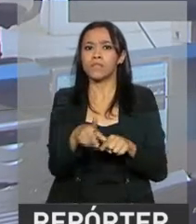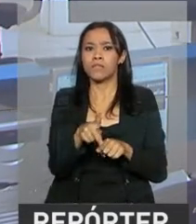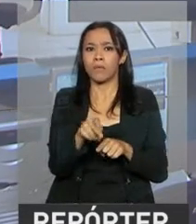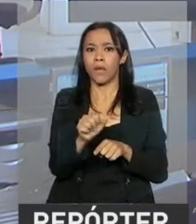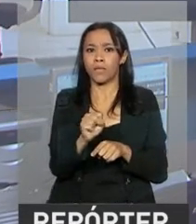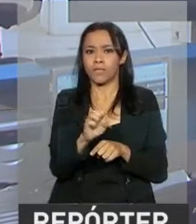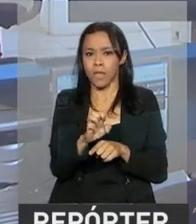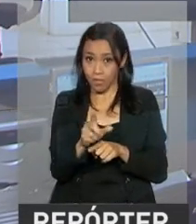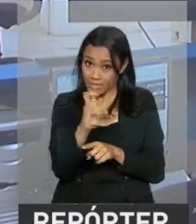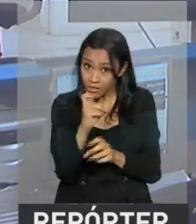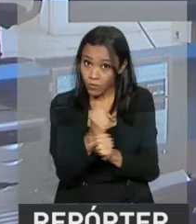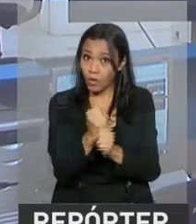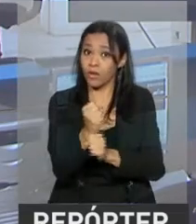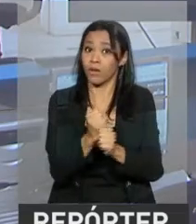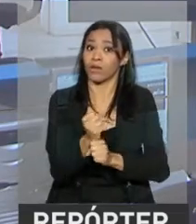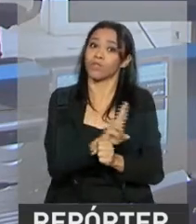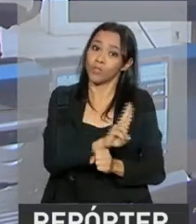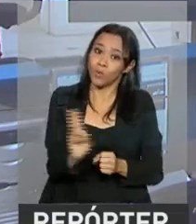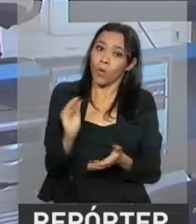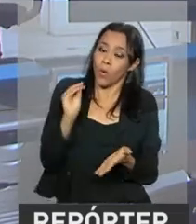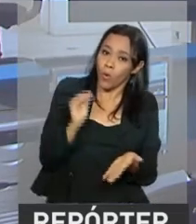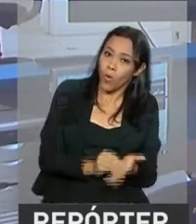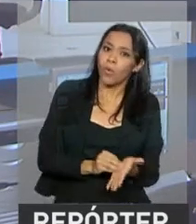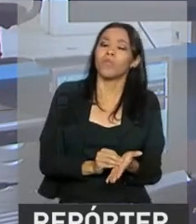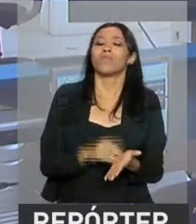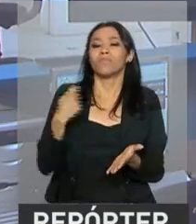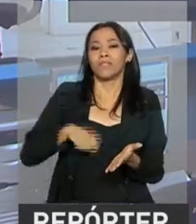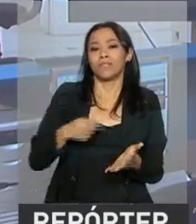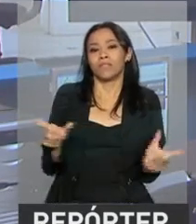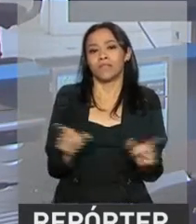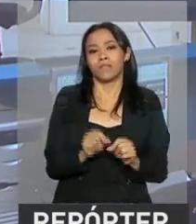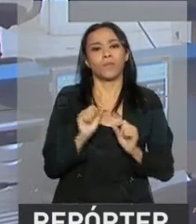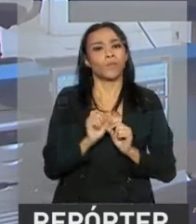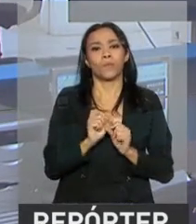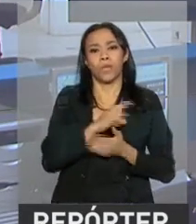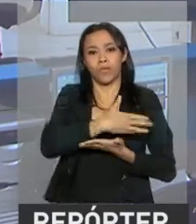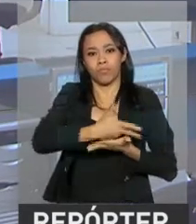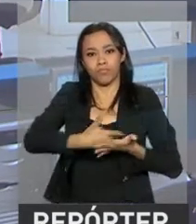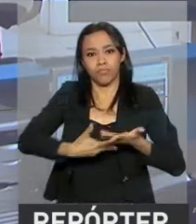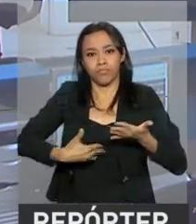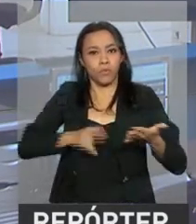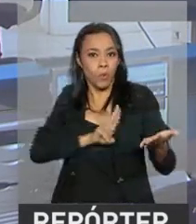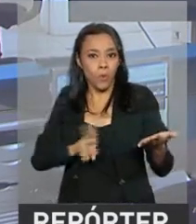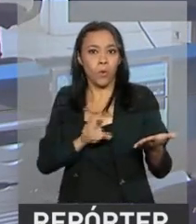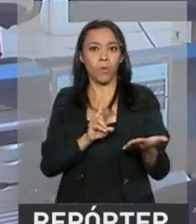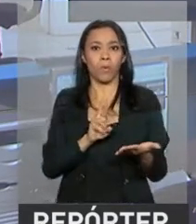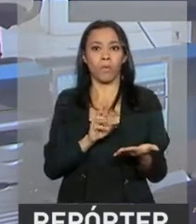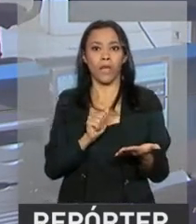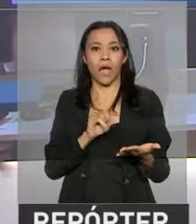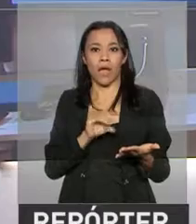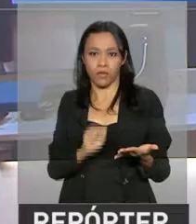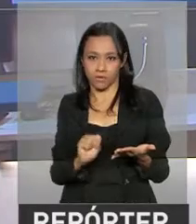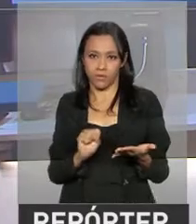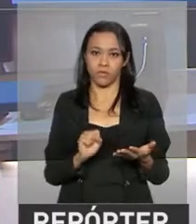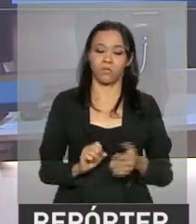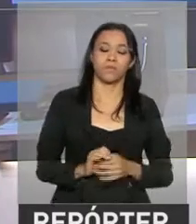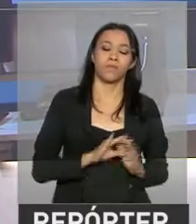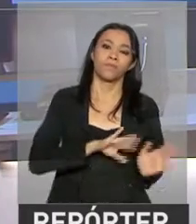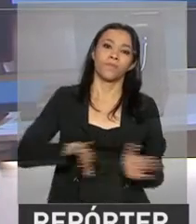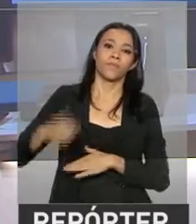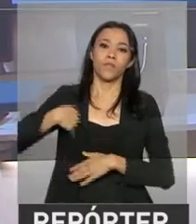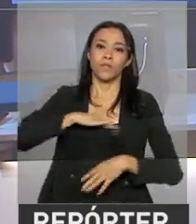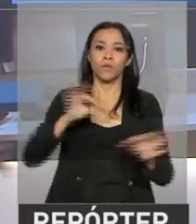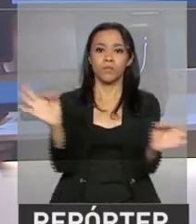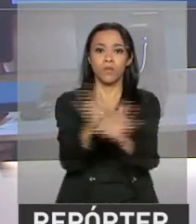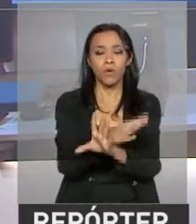e ter tido o nome informado pelo empregador na Relação Anual de Informações Sociais, a RAIS. E nós ficamos